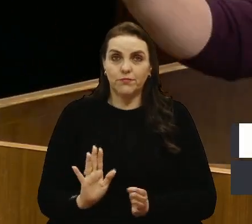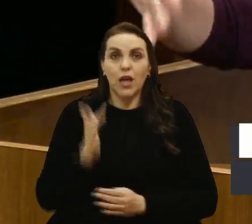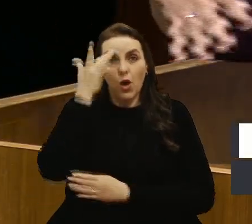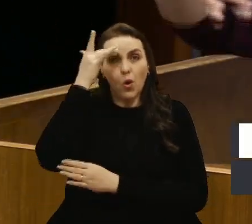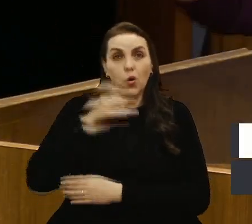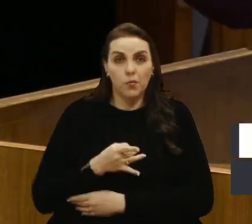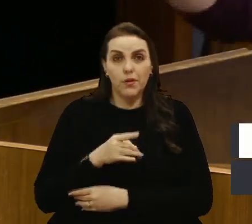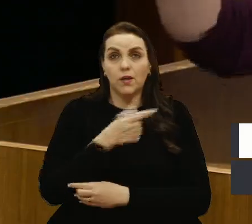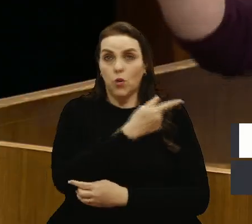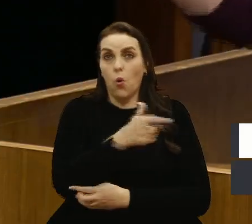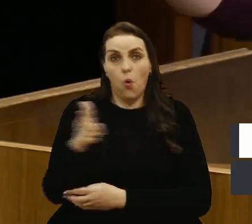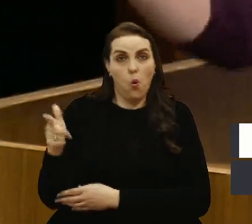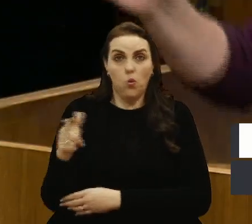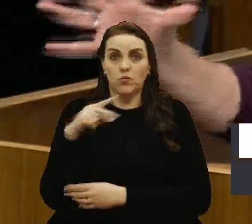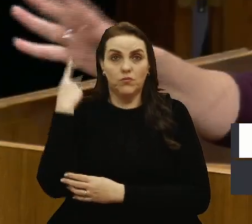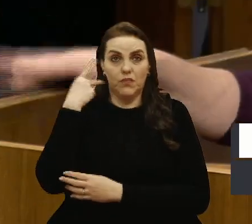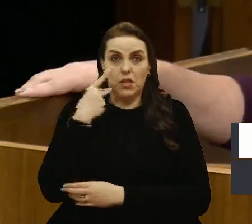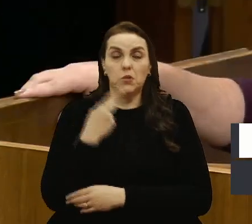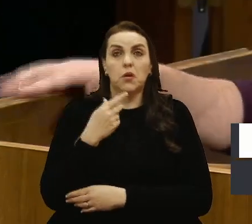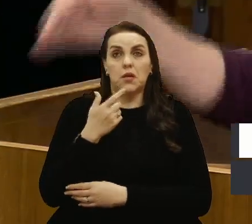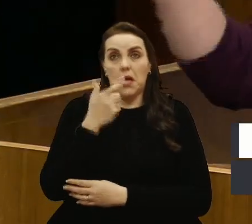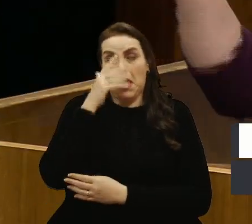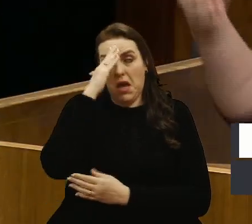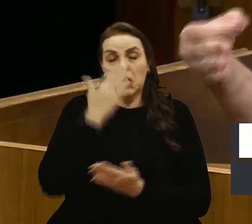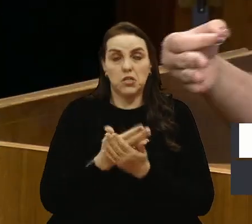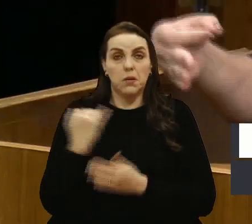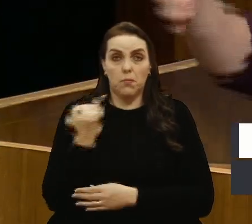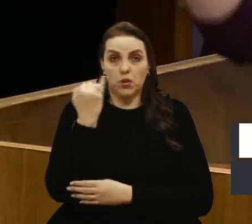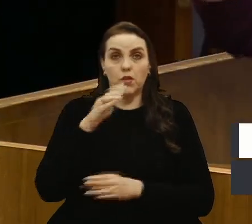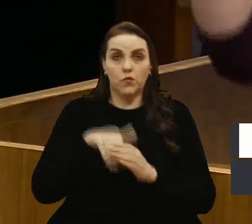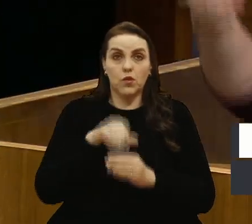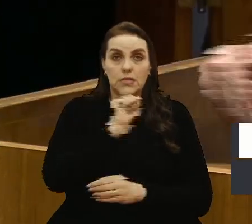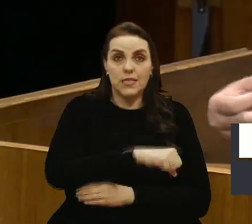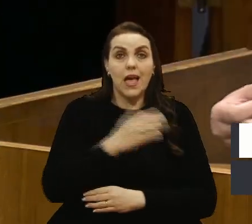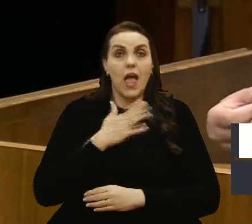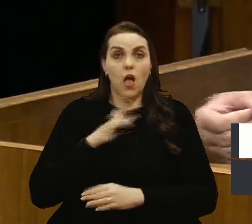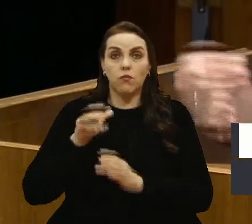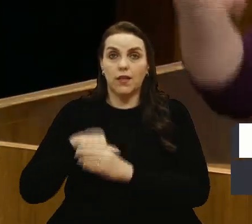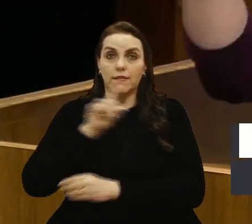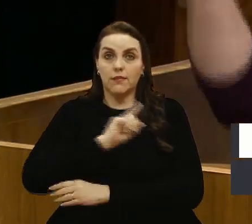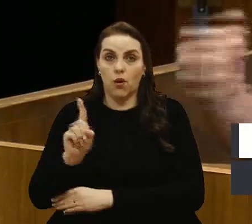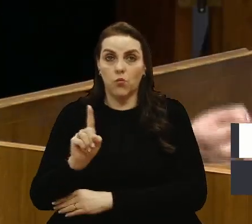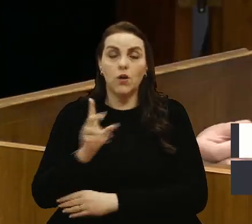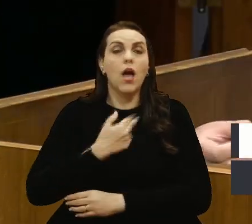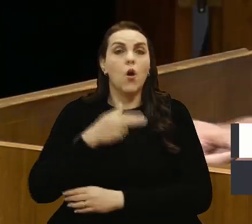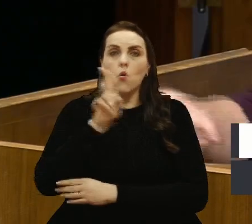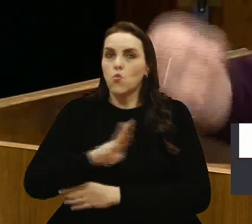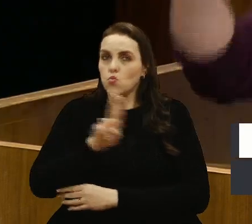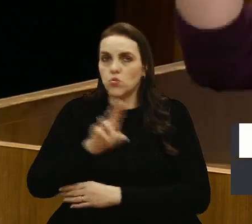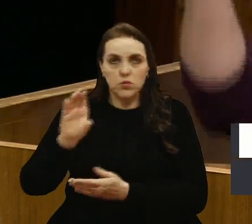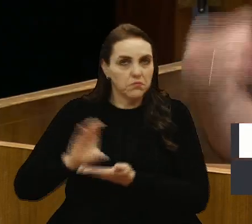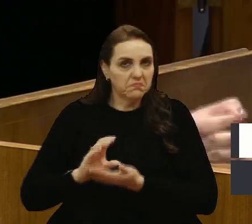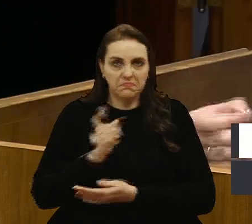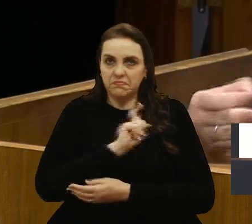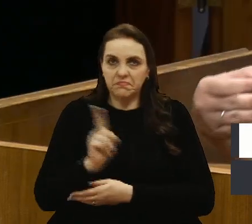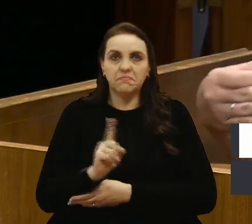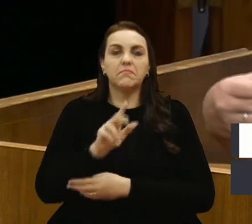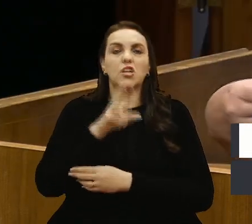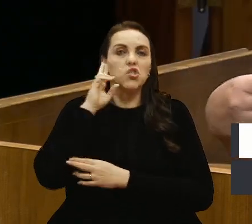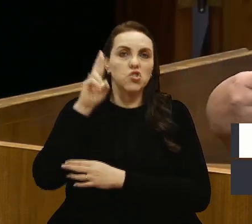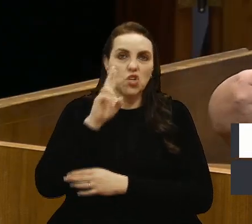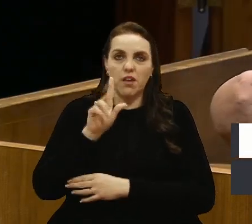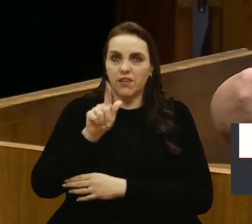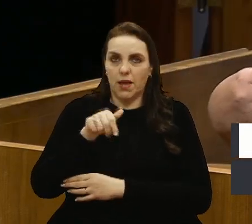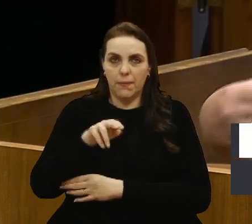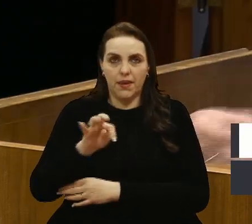outros vereadores, por entenderem importante, votaram sim, eu votei não estou utilizando, não vou utilizar, deixar isso